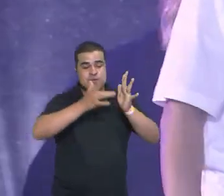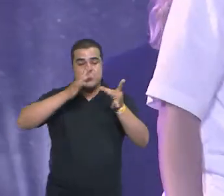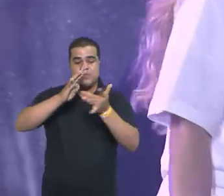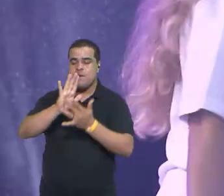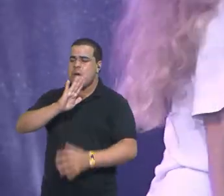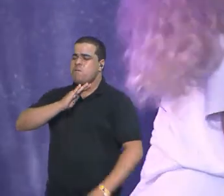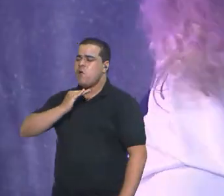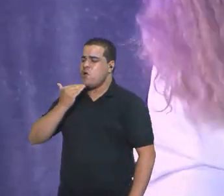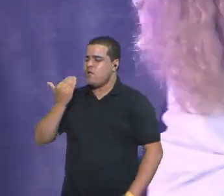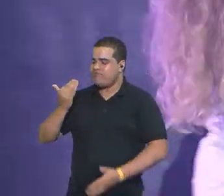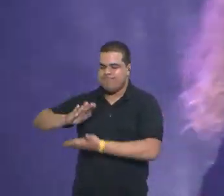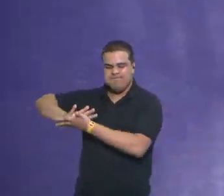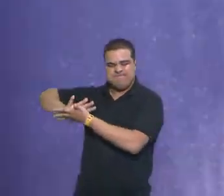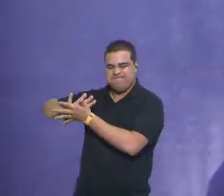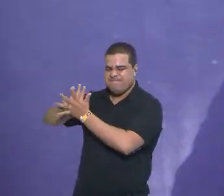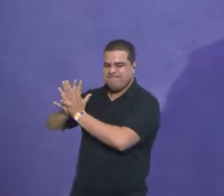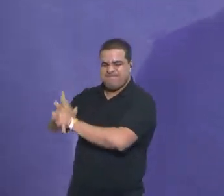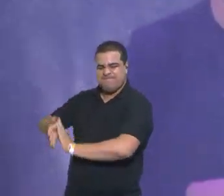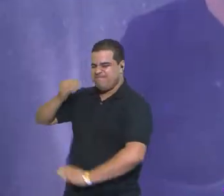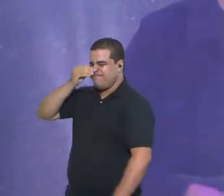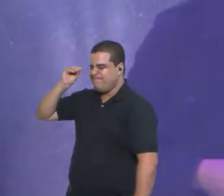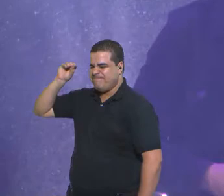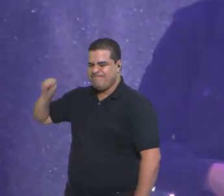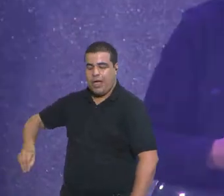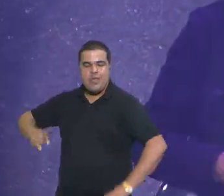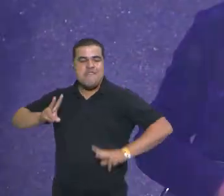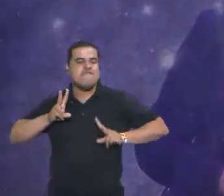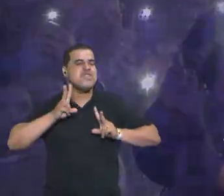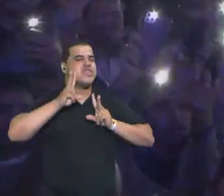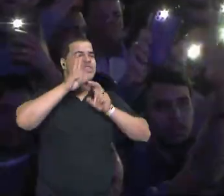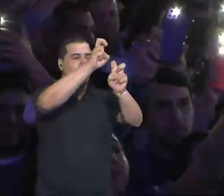Jesus a morte venceu